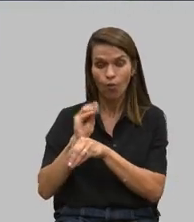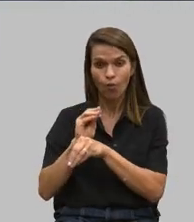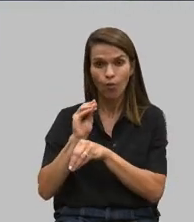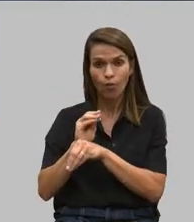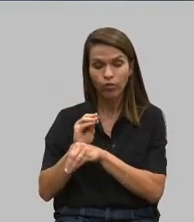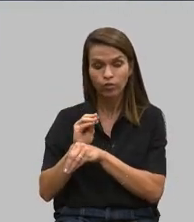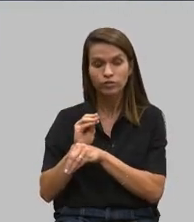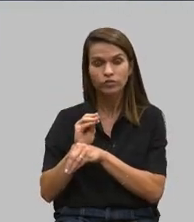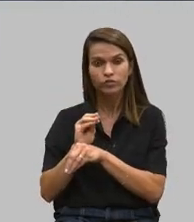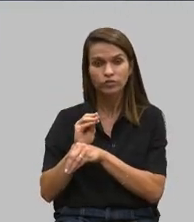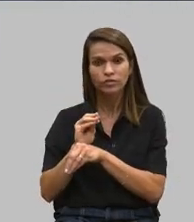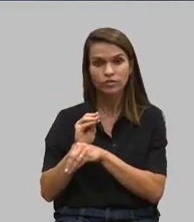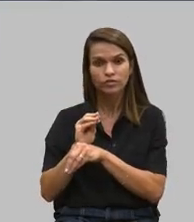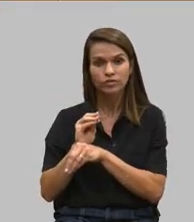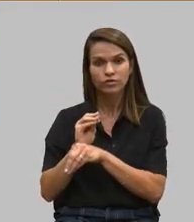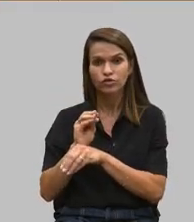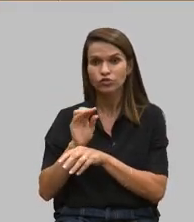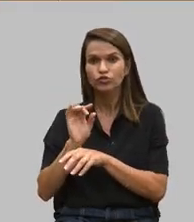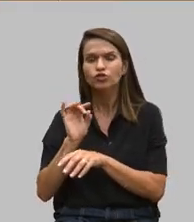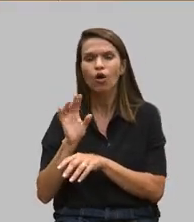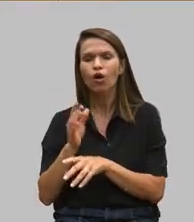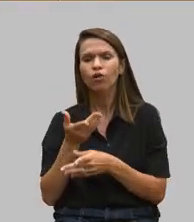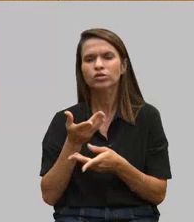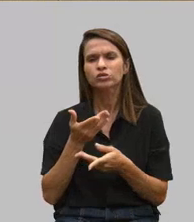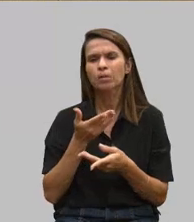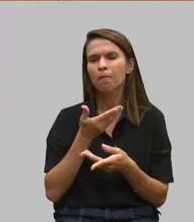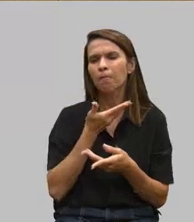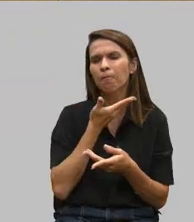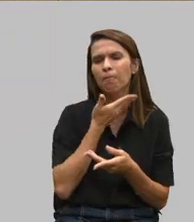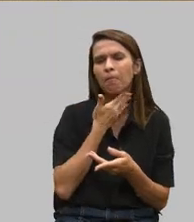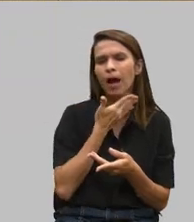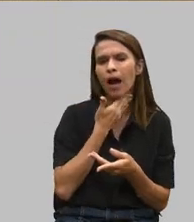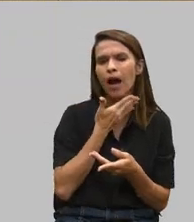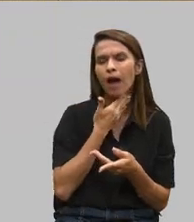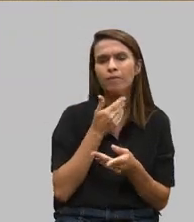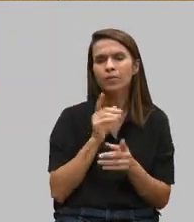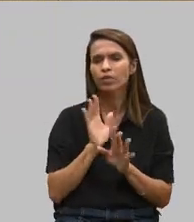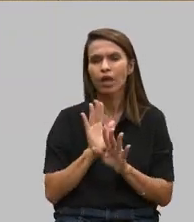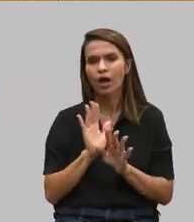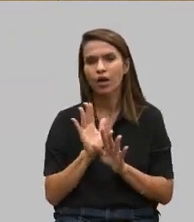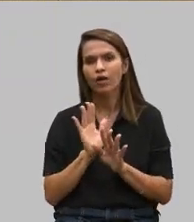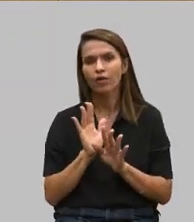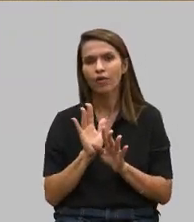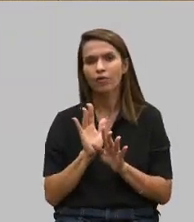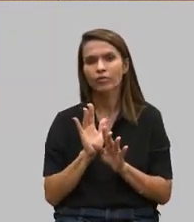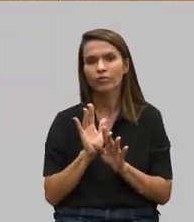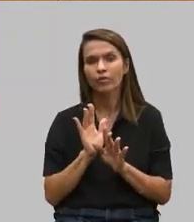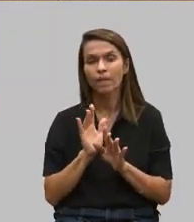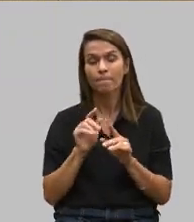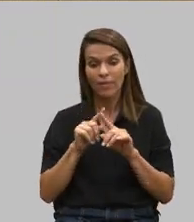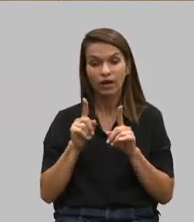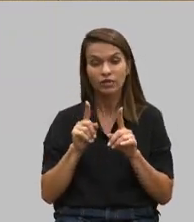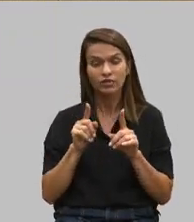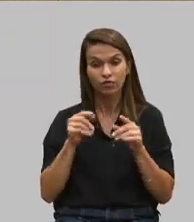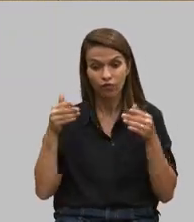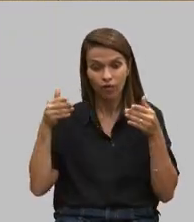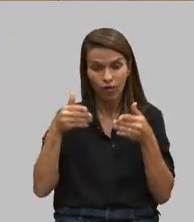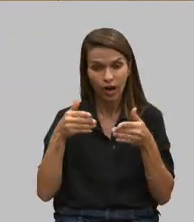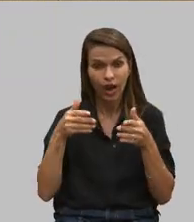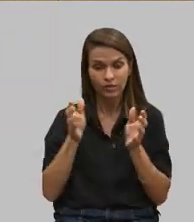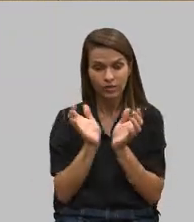e não só na garganta né dos nossos eh indígenas eh de Minas